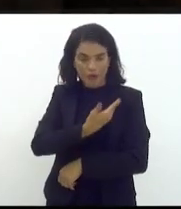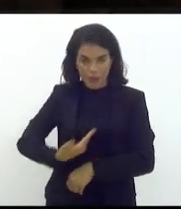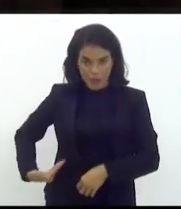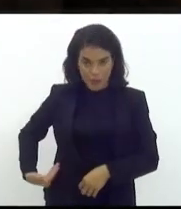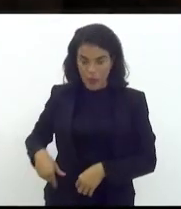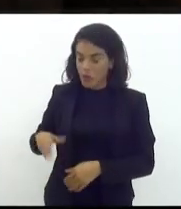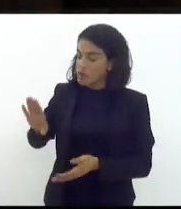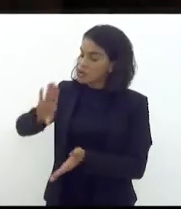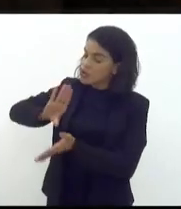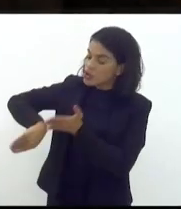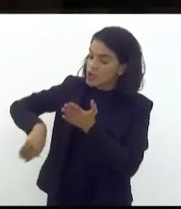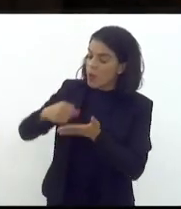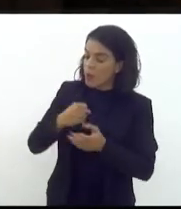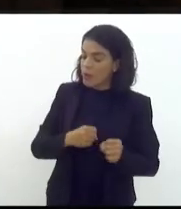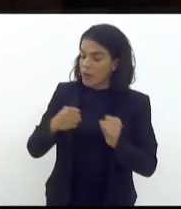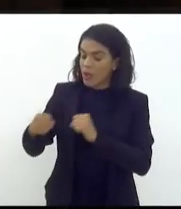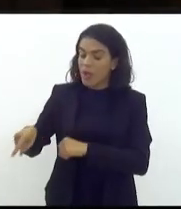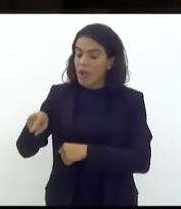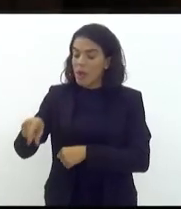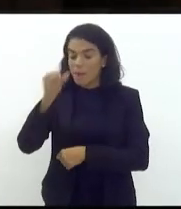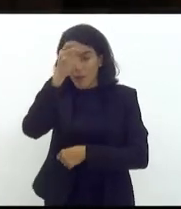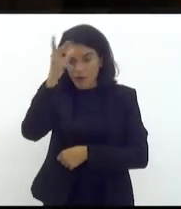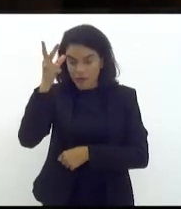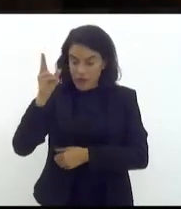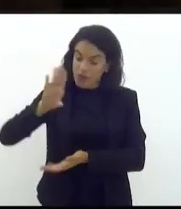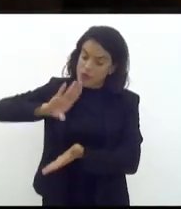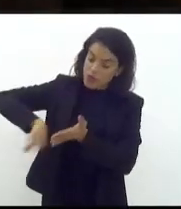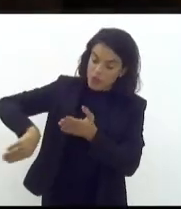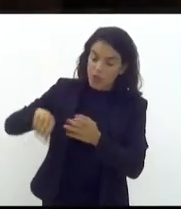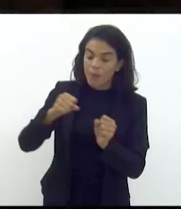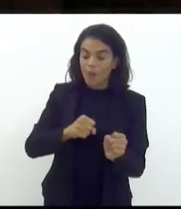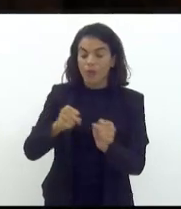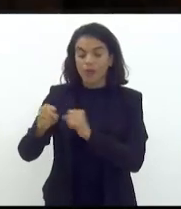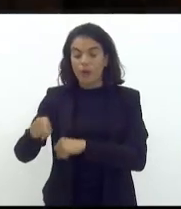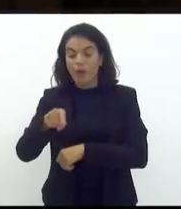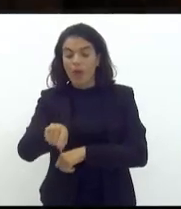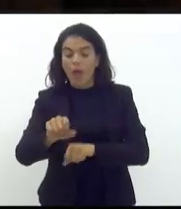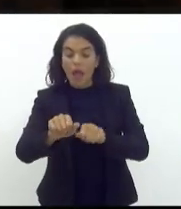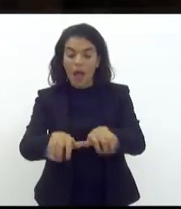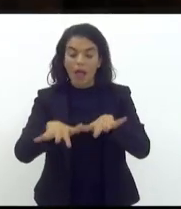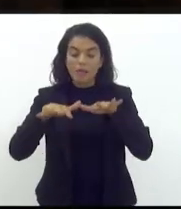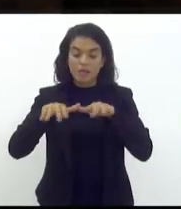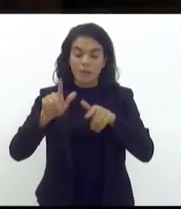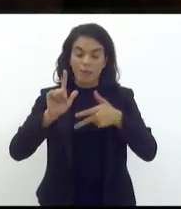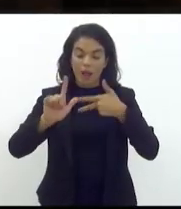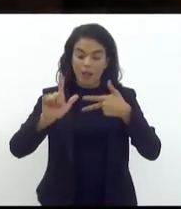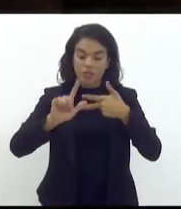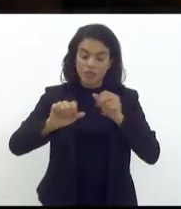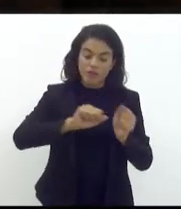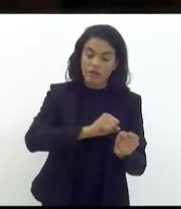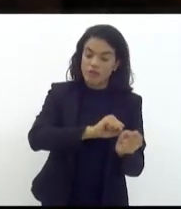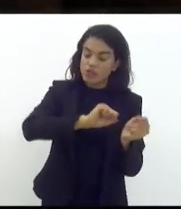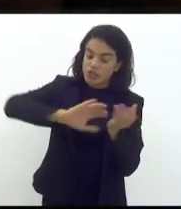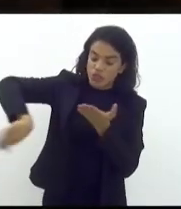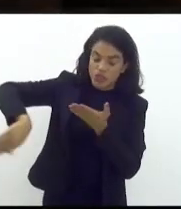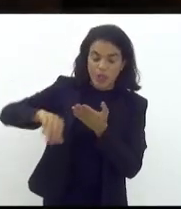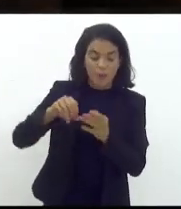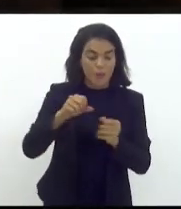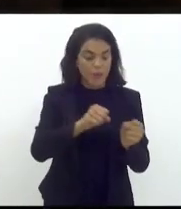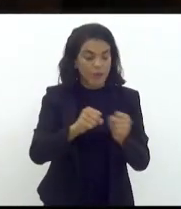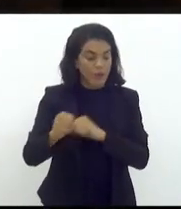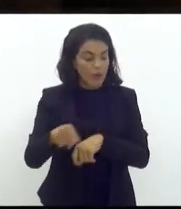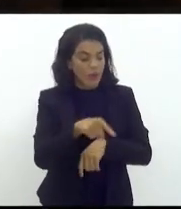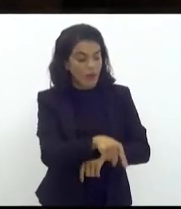dos prefeitos das assembleias legislativas e das câmaras de vereadores